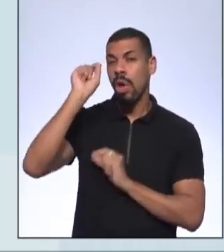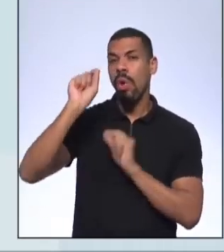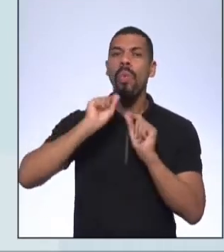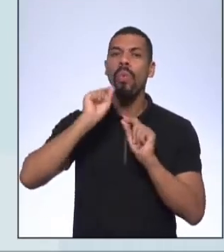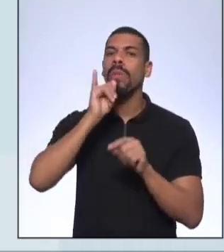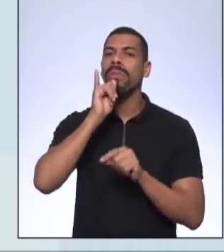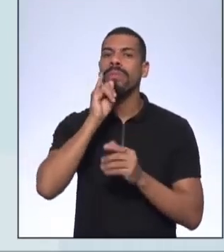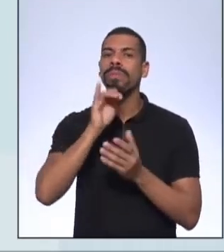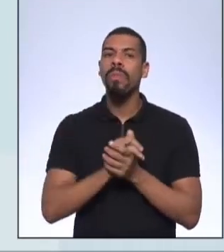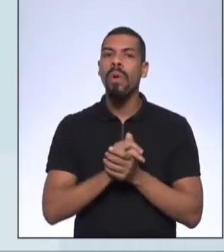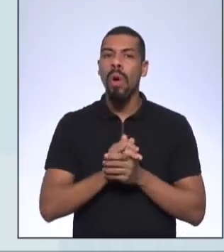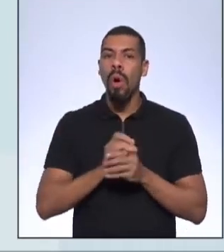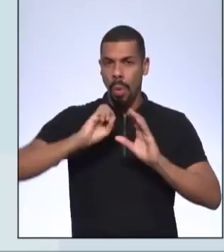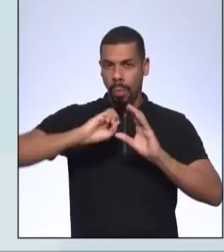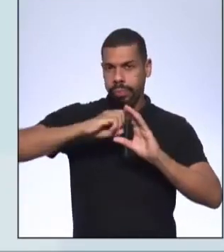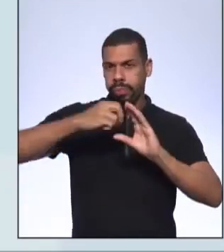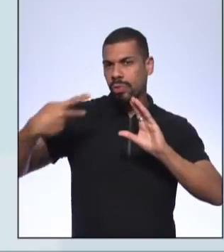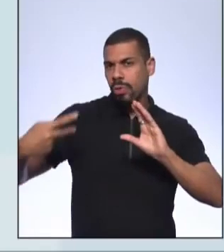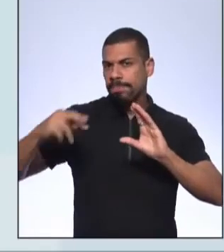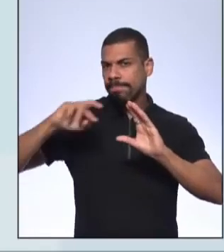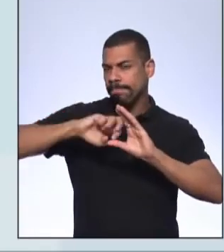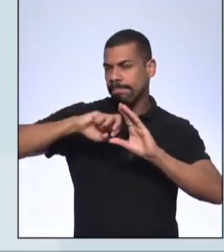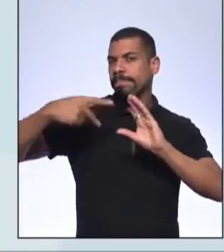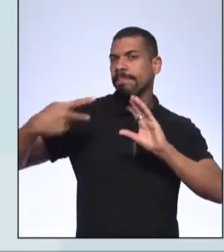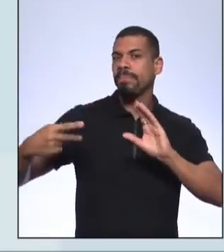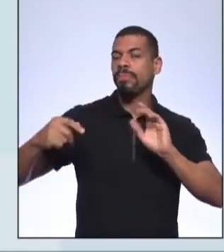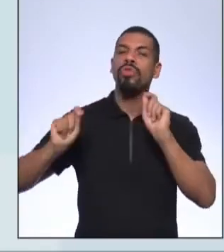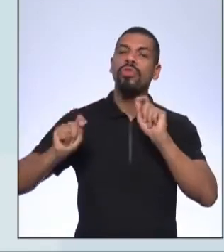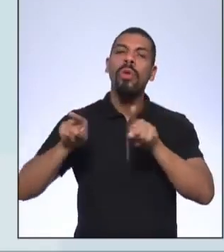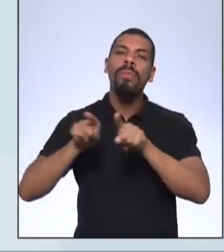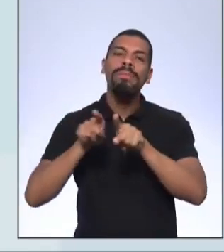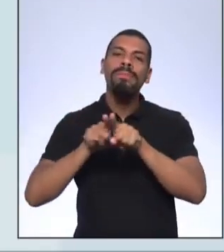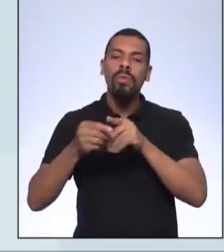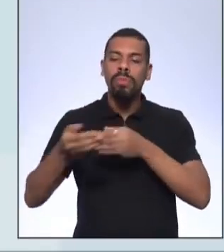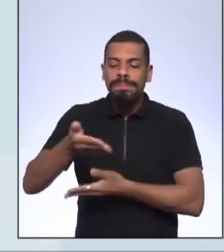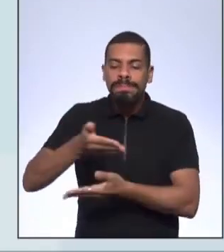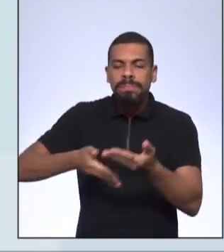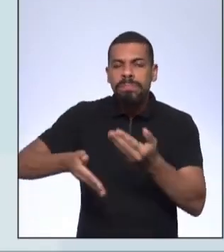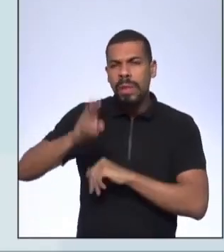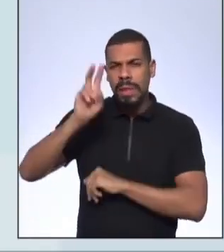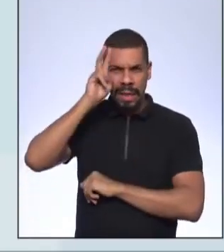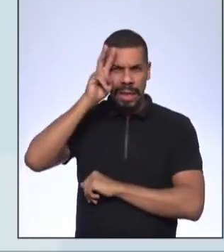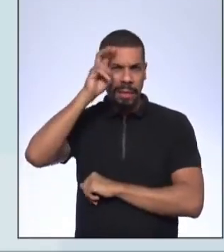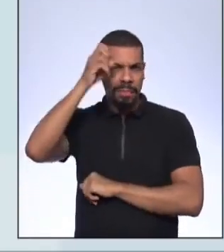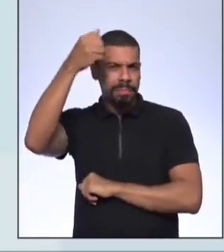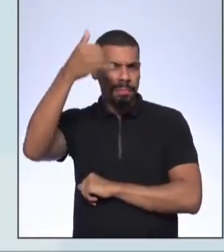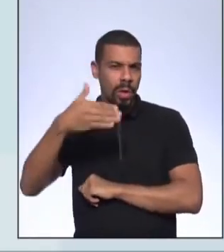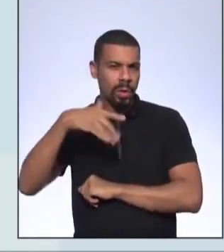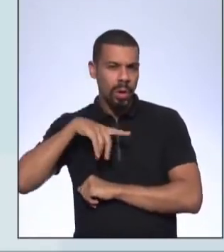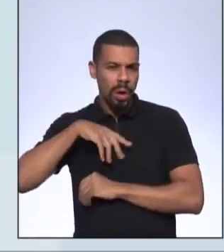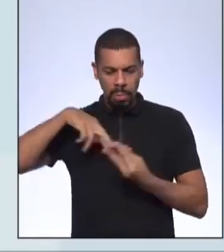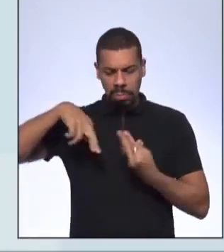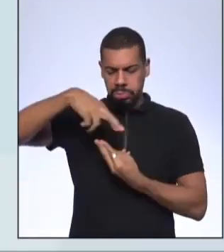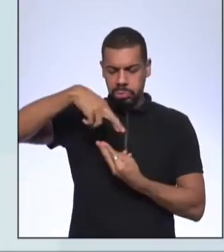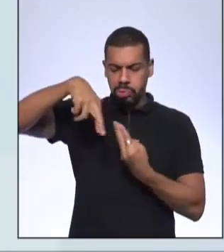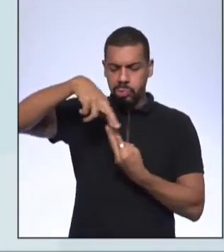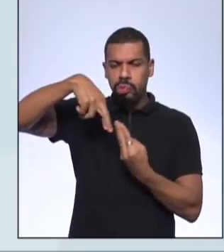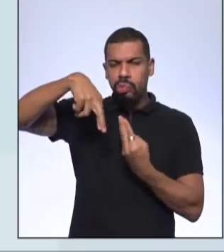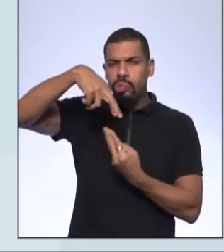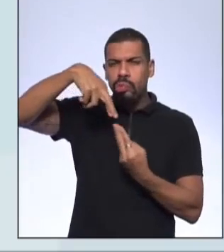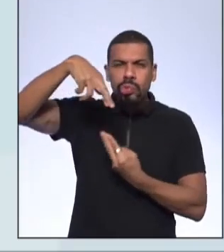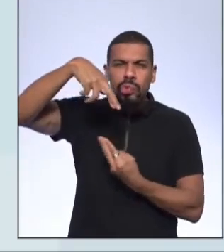que os cromossomos eles estão sofrendo o processo de condensação. Lembra que eu falei que eles pareciam um emaranhado? Tá?